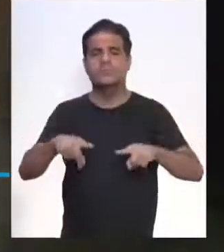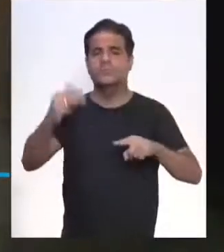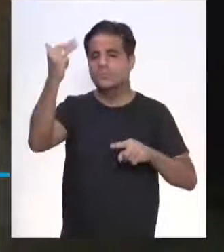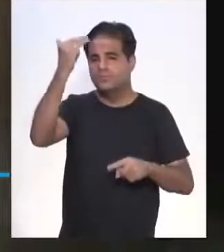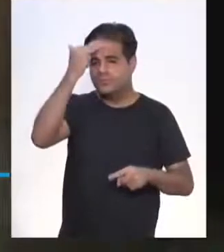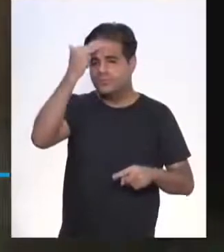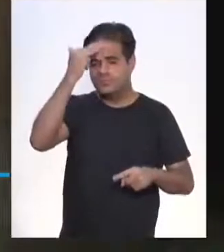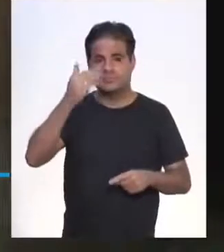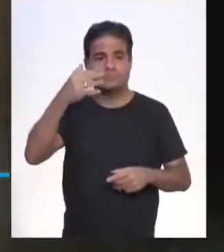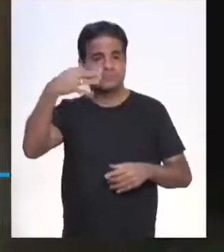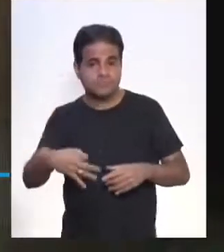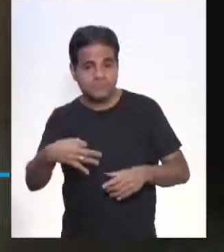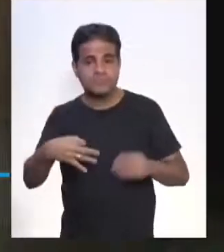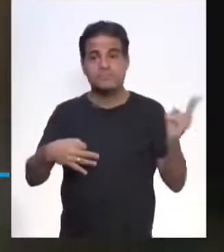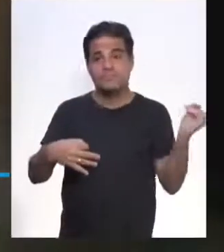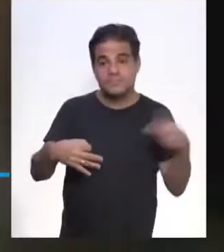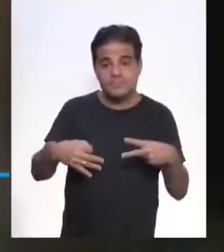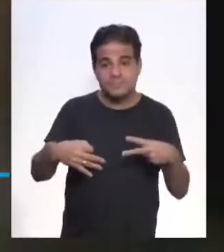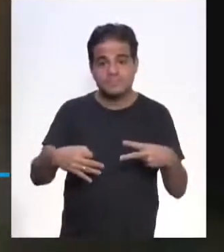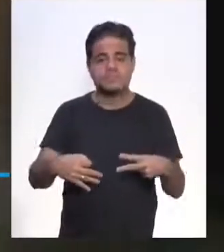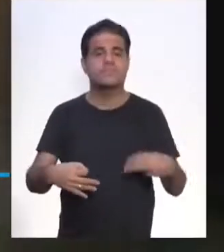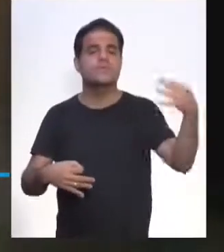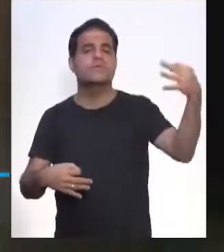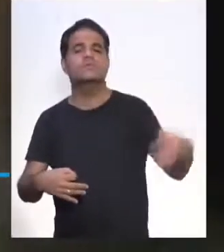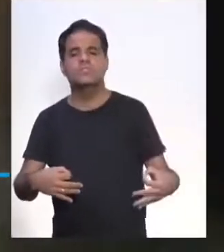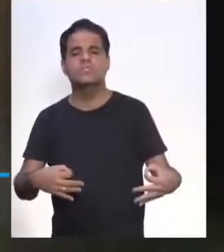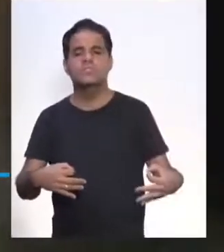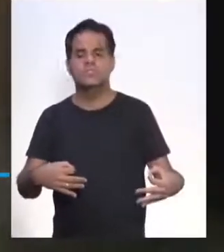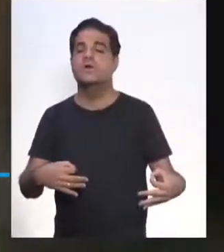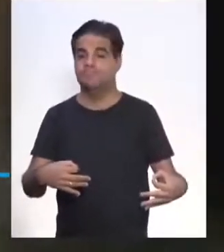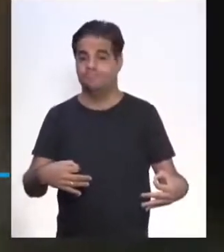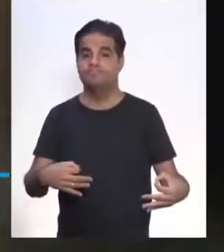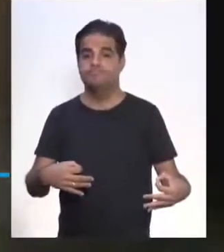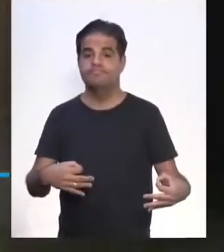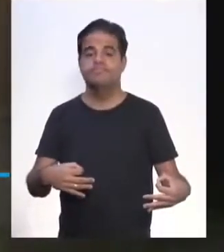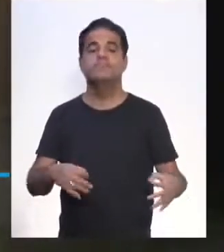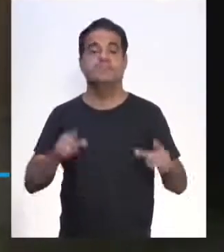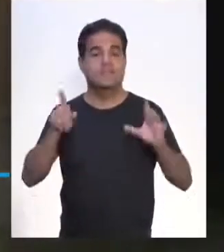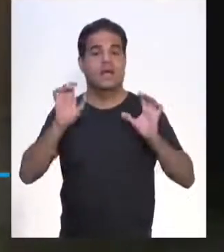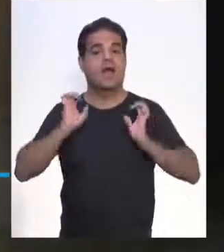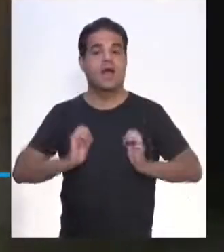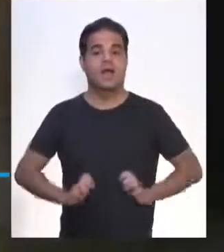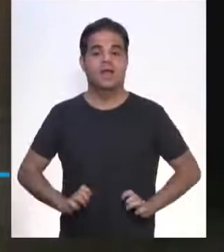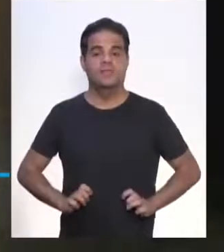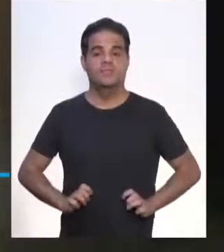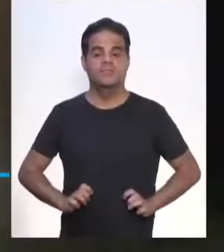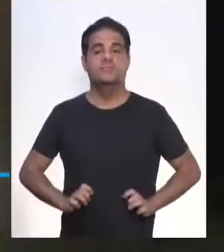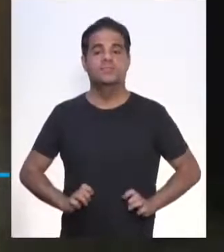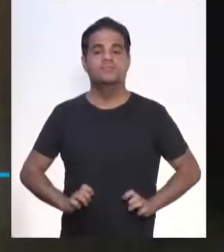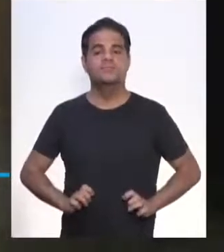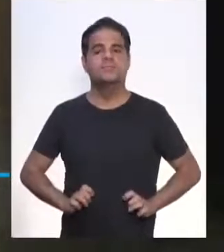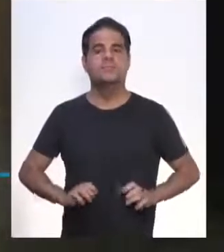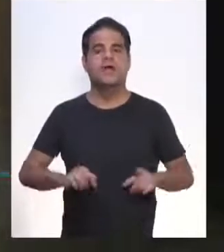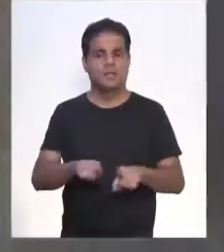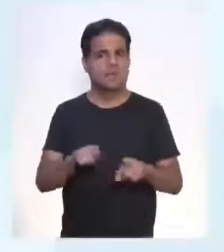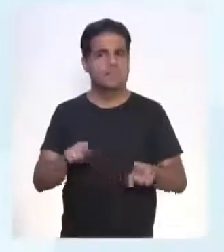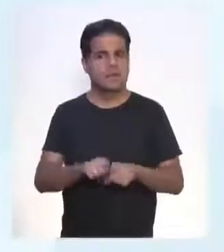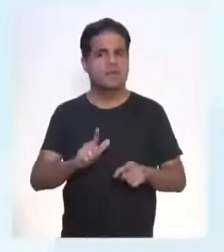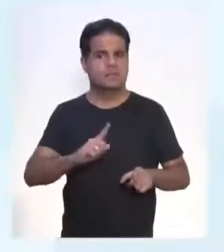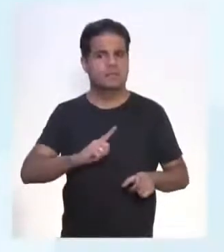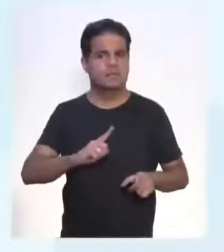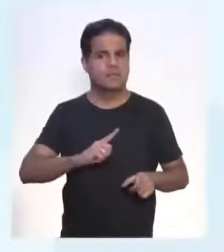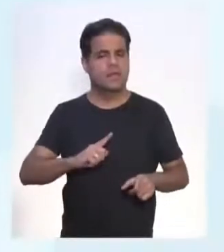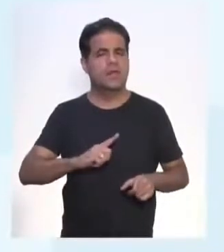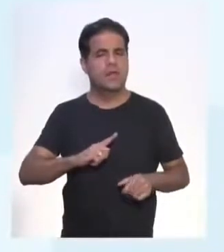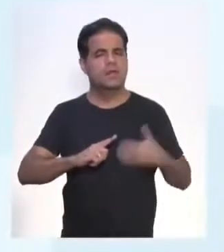morais de certo e errado, de justiça, né? Essa é a ética. A ética também tem, assim,